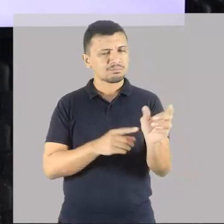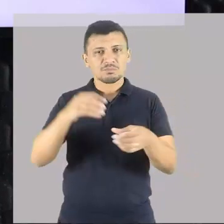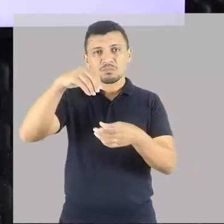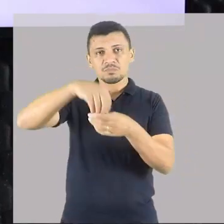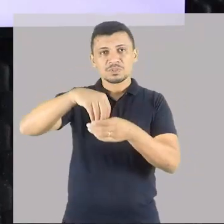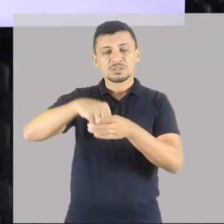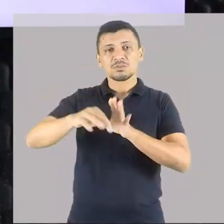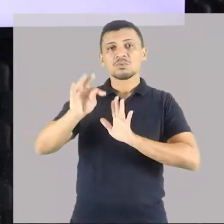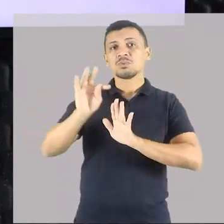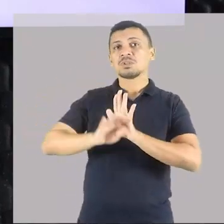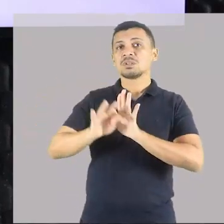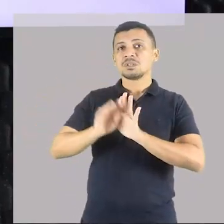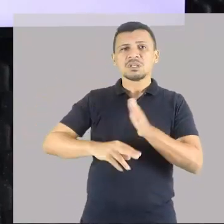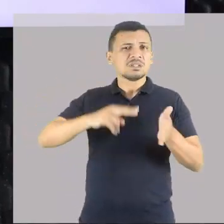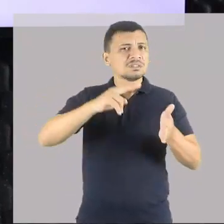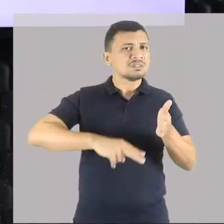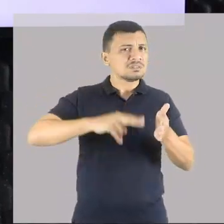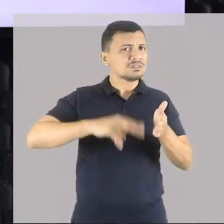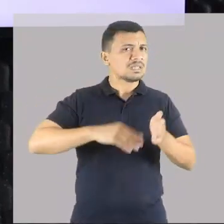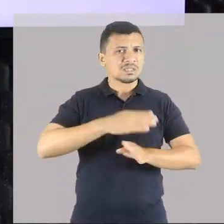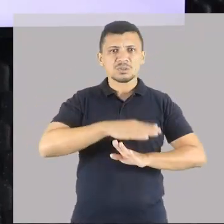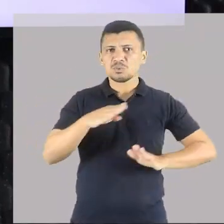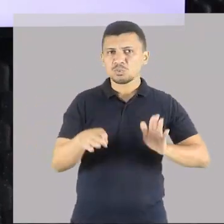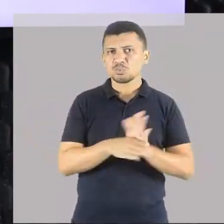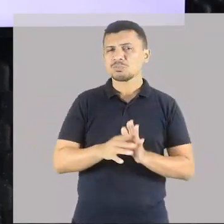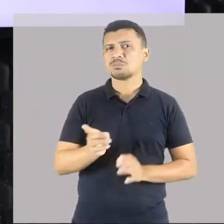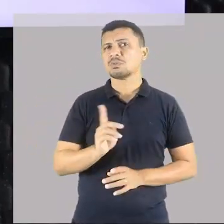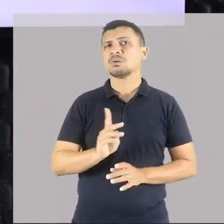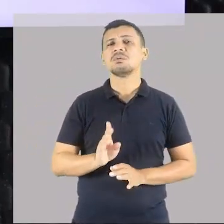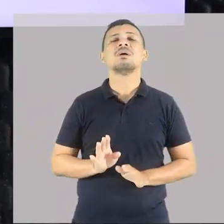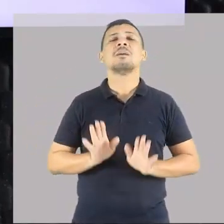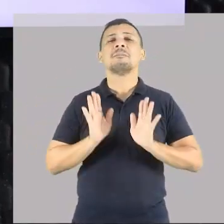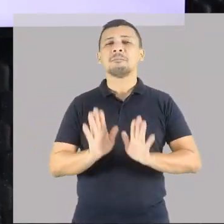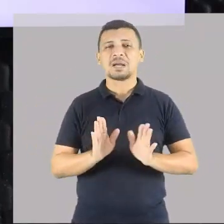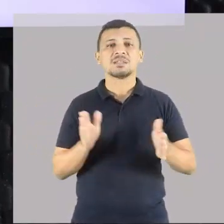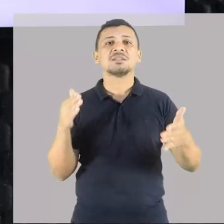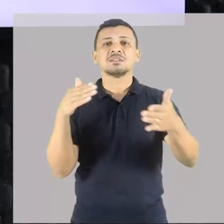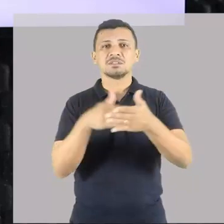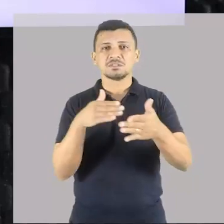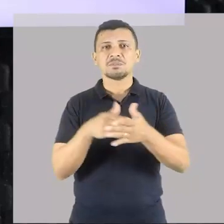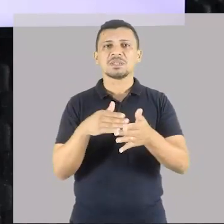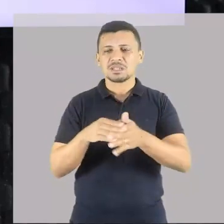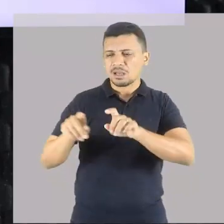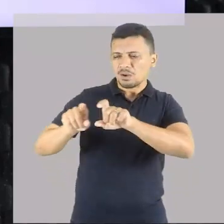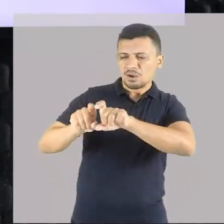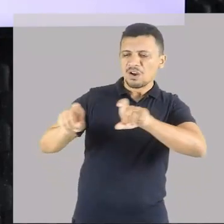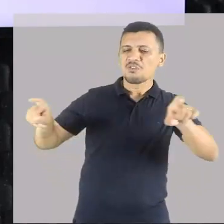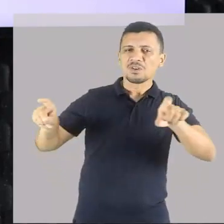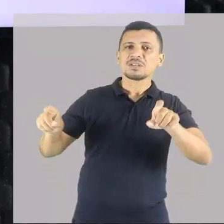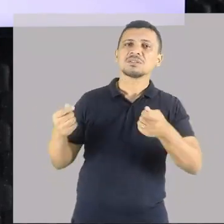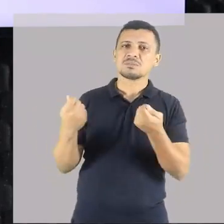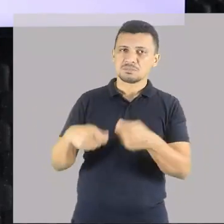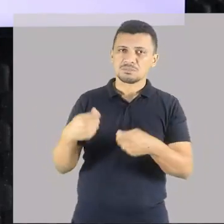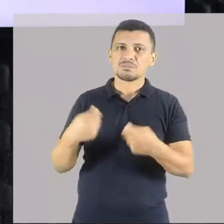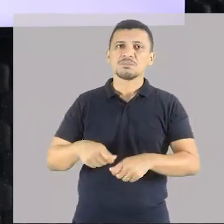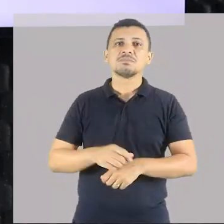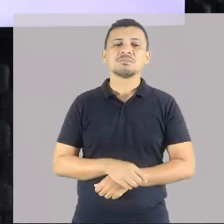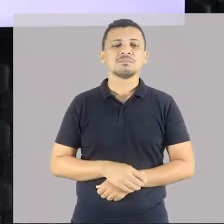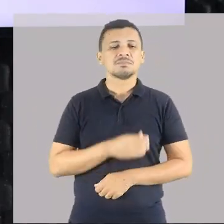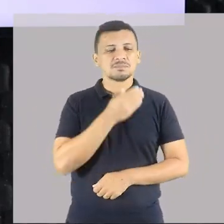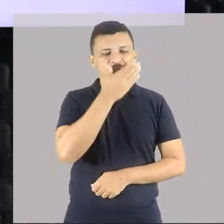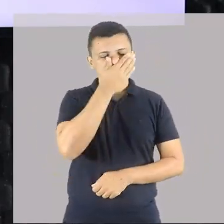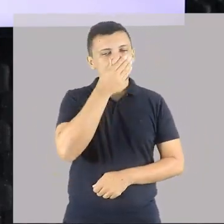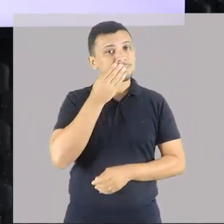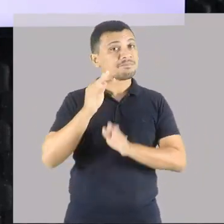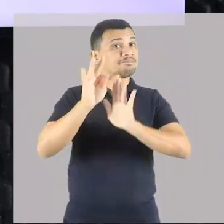às vezes eu não preciso fazer a leitura do texto completo, mas eu preciso delimitar o período, tá? Então, olha o que a questão nos pede.